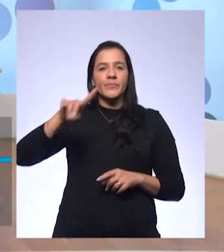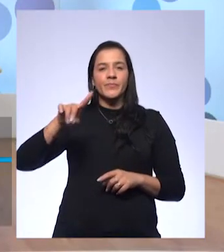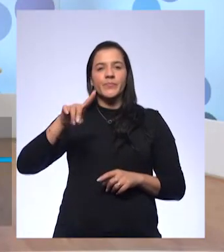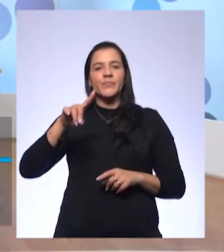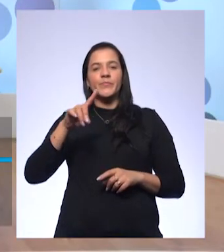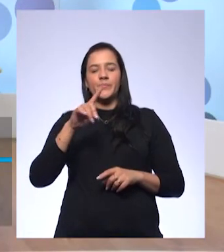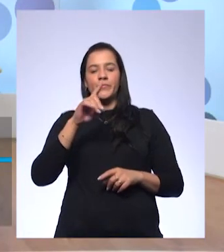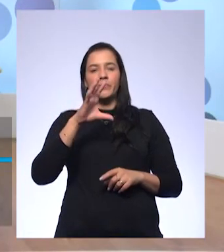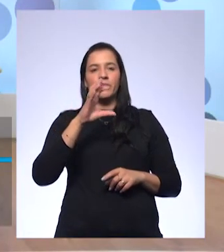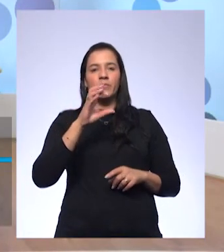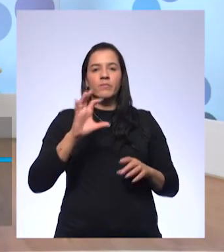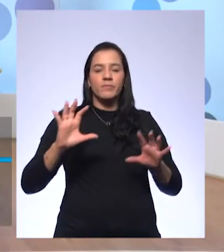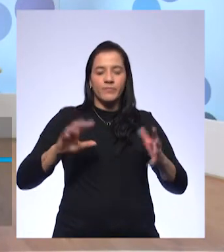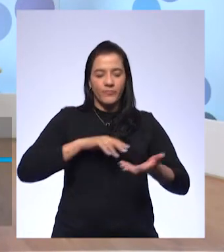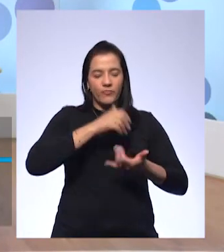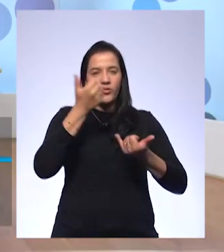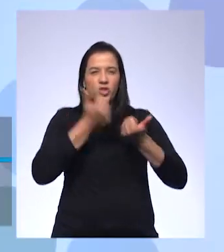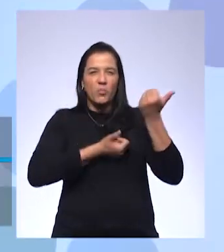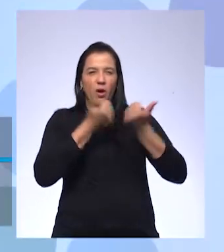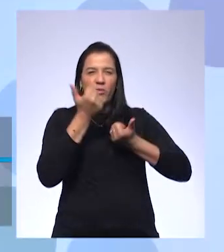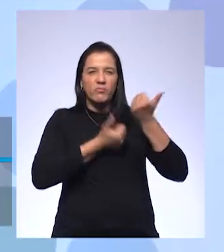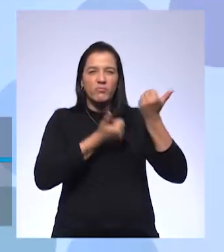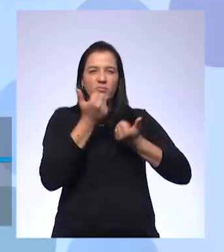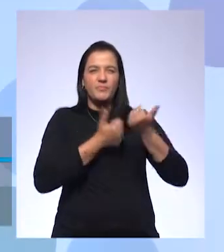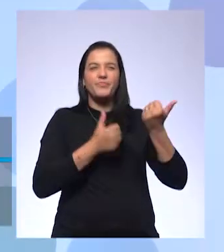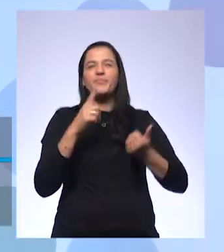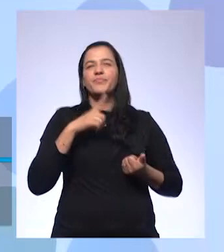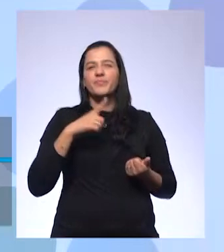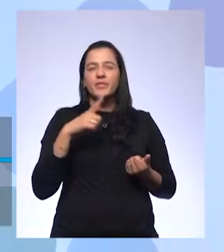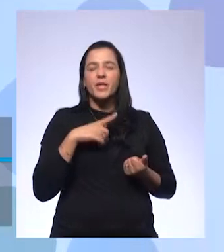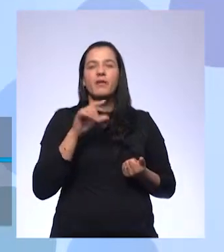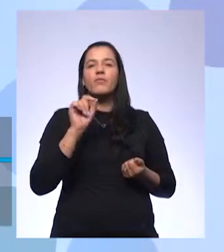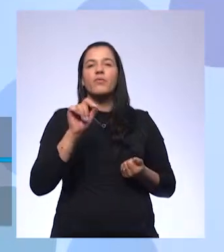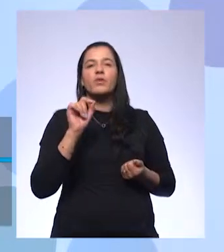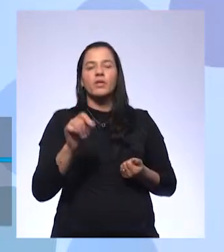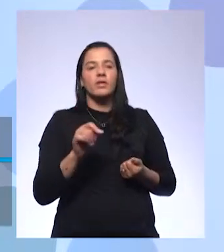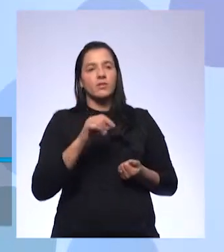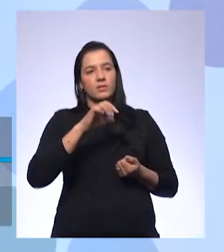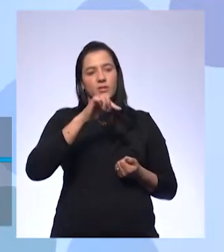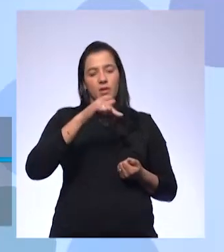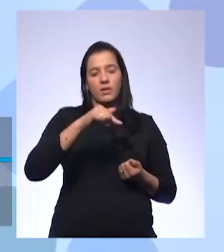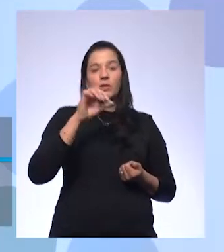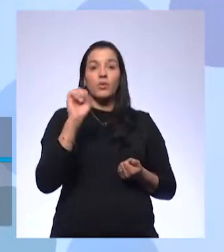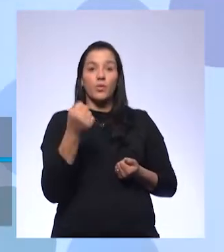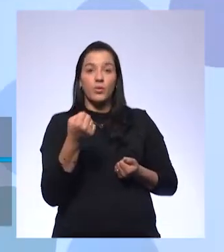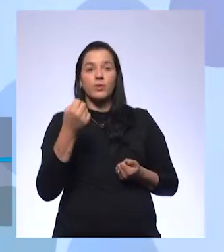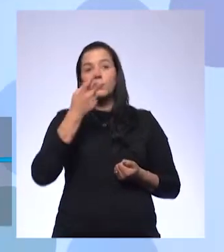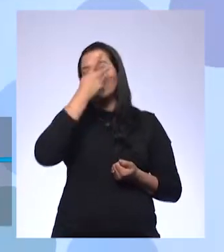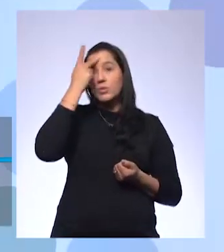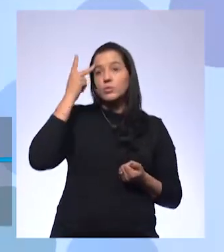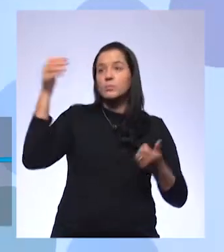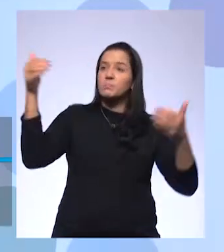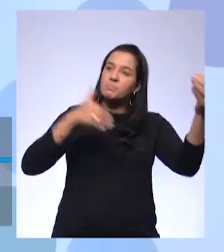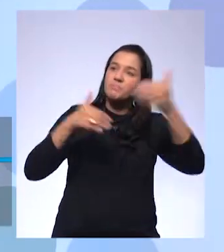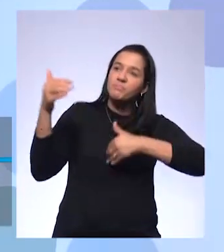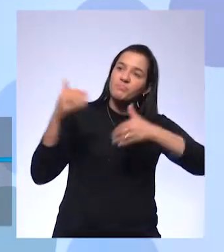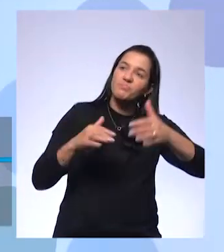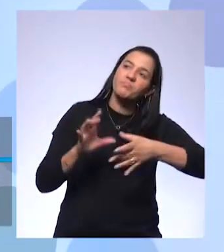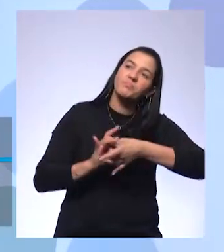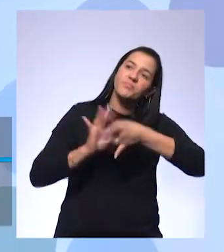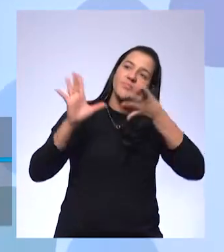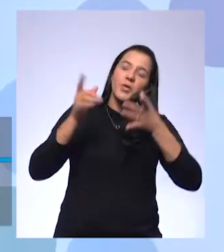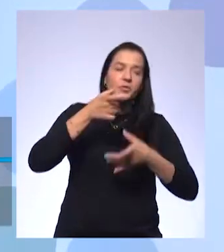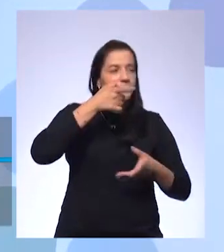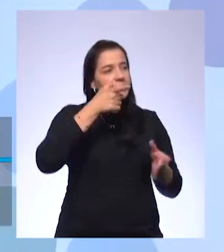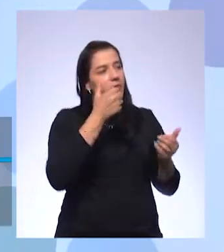foi na Argentina, né? Onde o governo, na época, até falou, olha, as pessoas podem vir apreciar os jogos aqui da